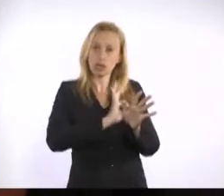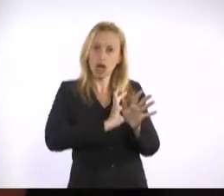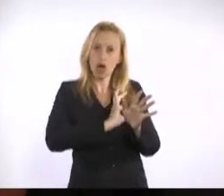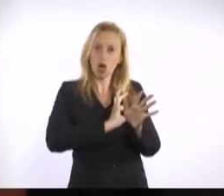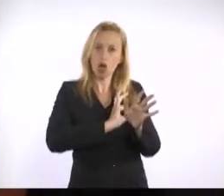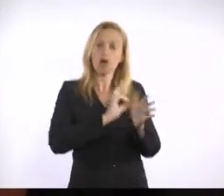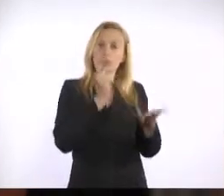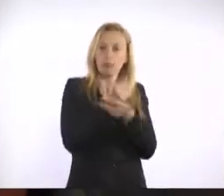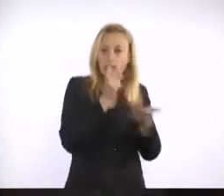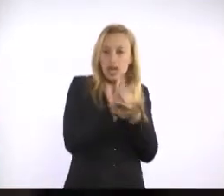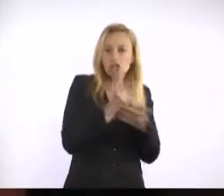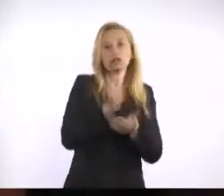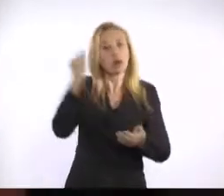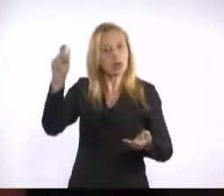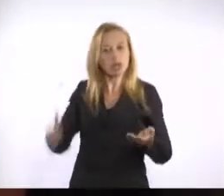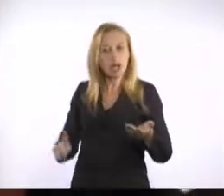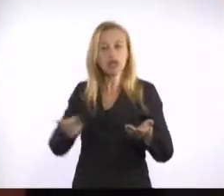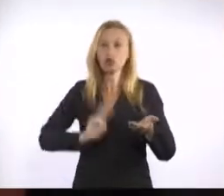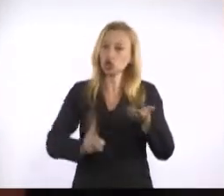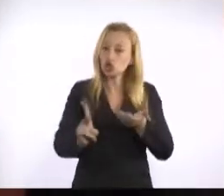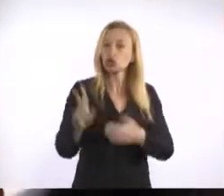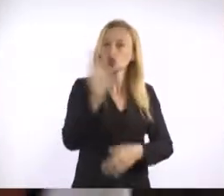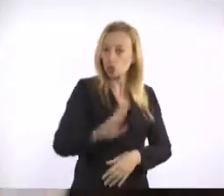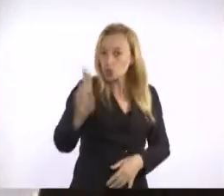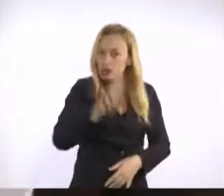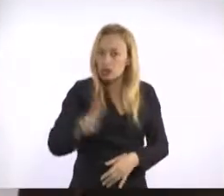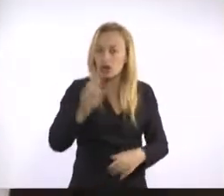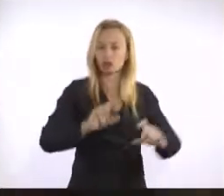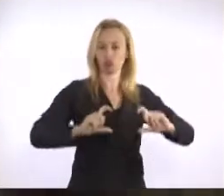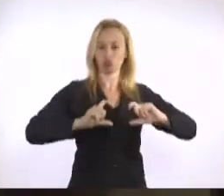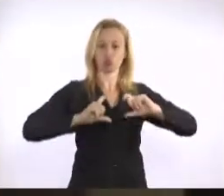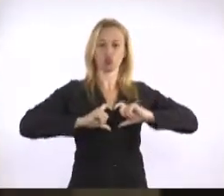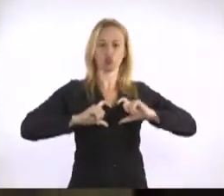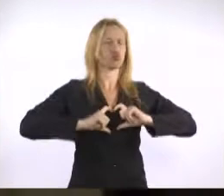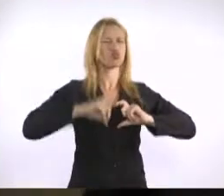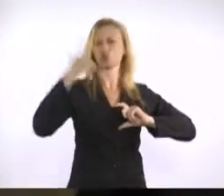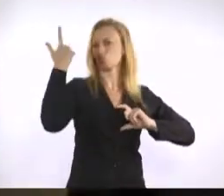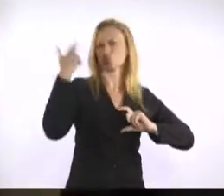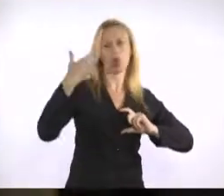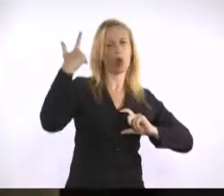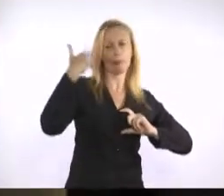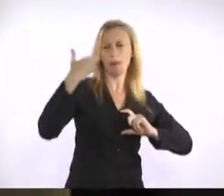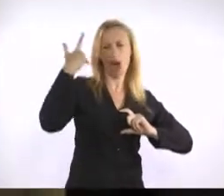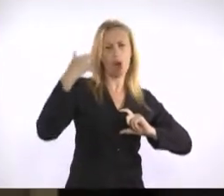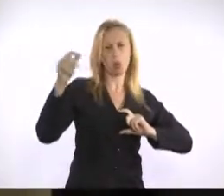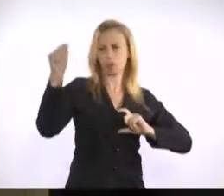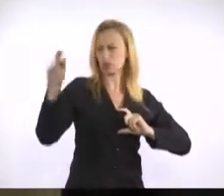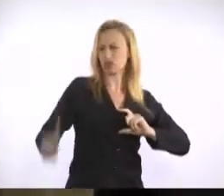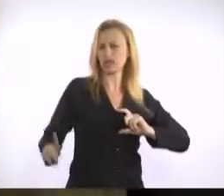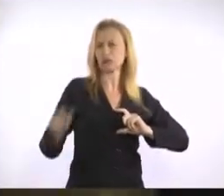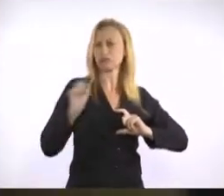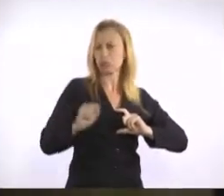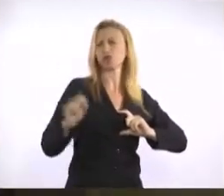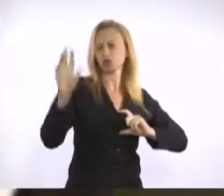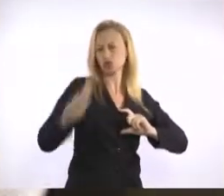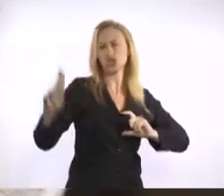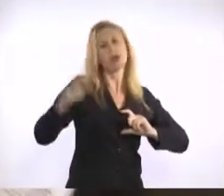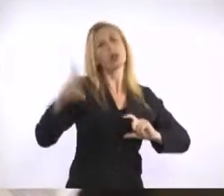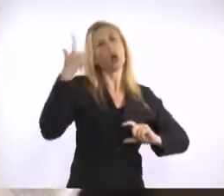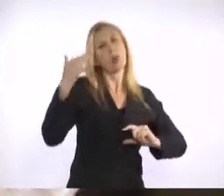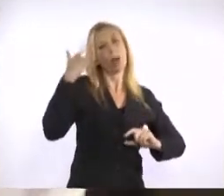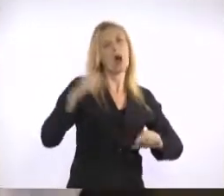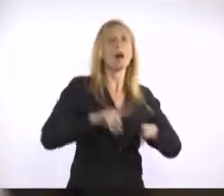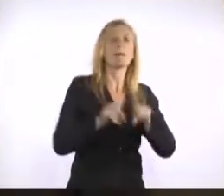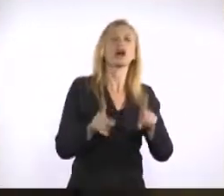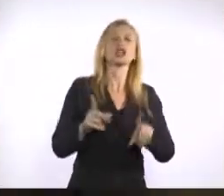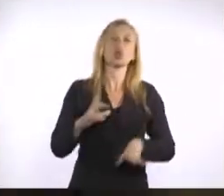usarem serviços para que ele possa ingressar em outros espaços é e aí o policial civil já